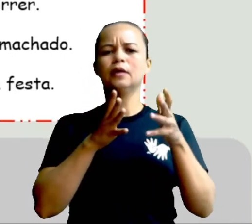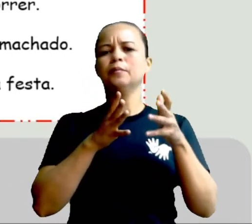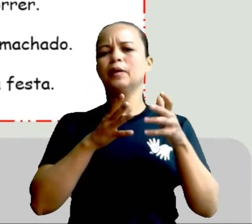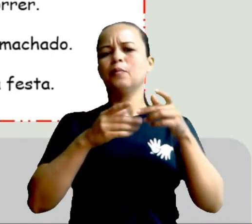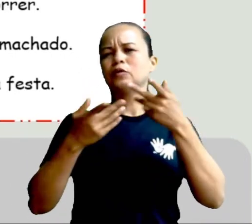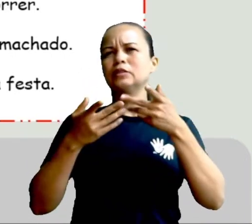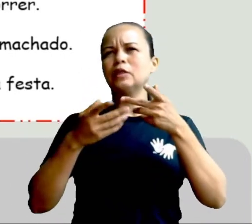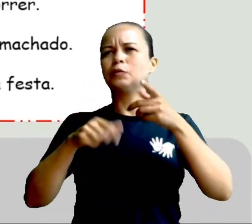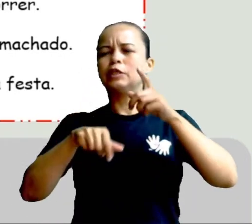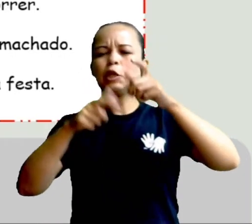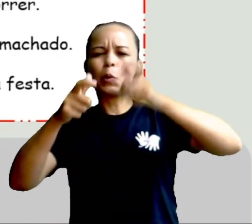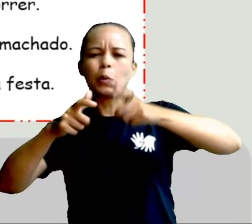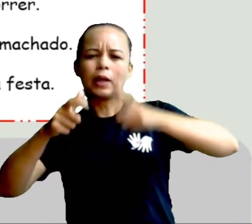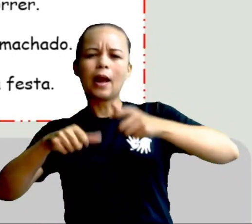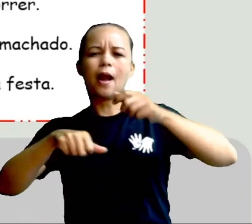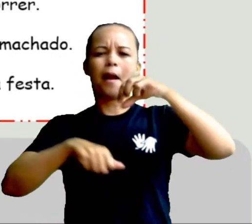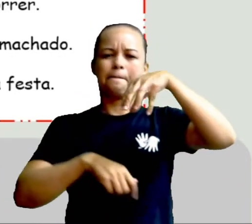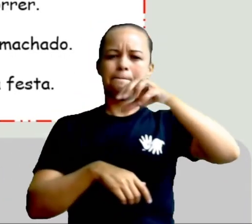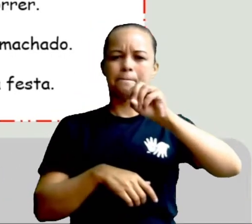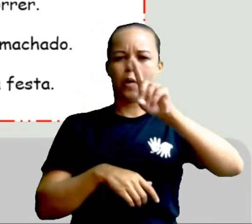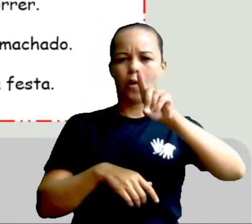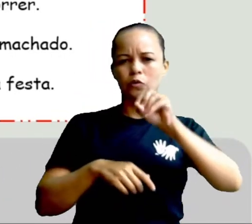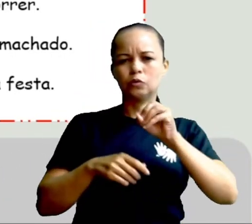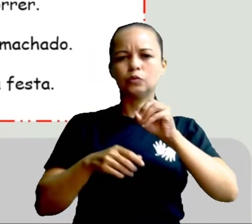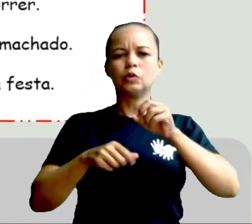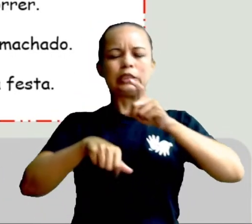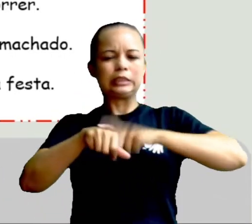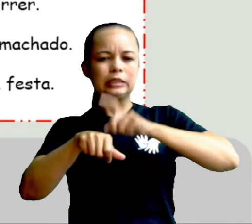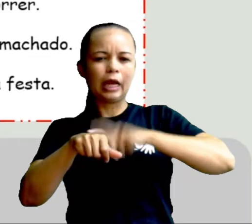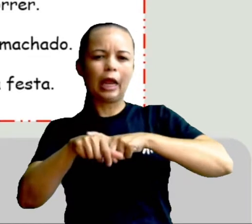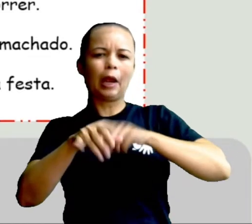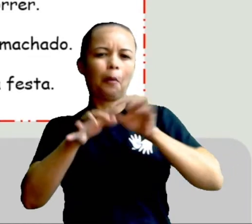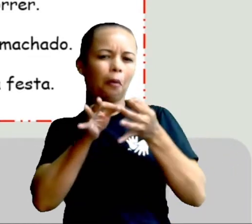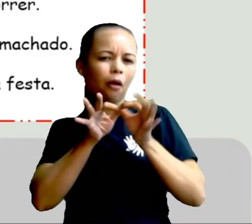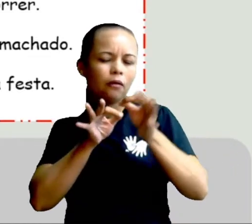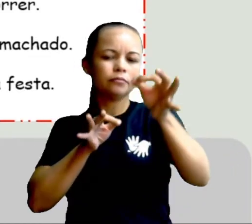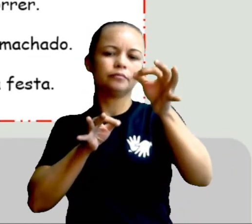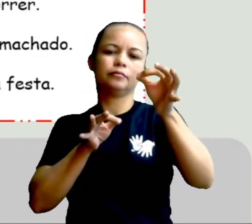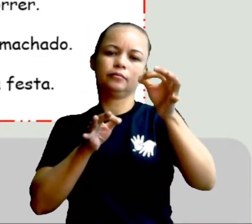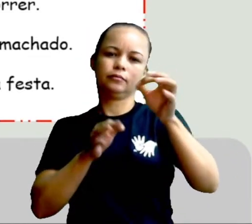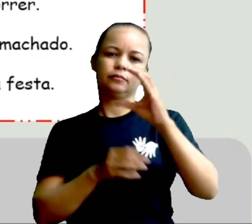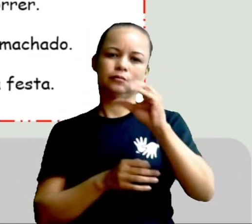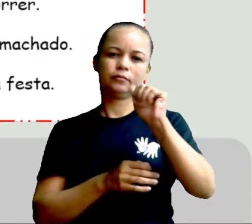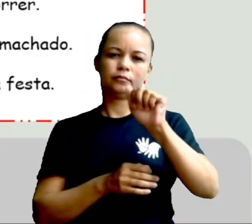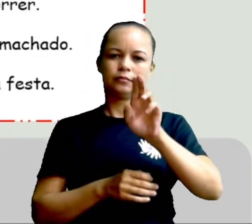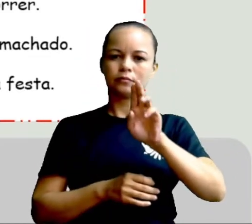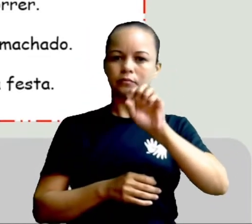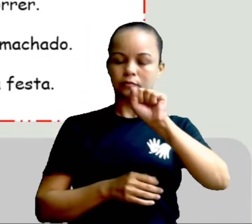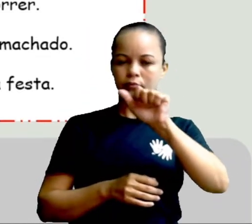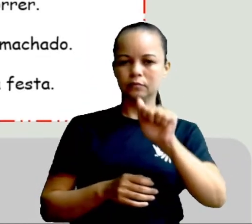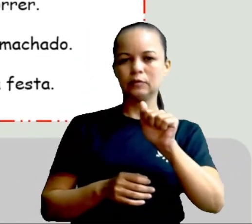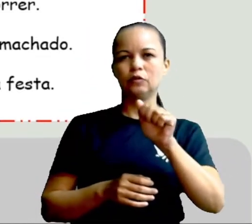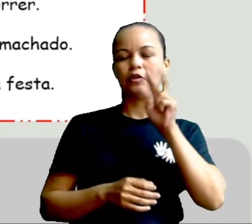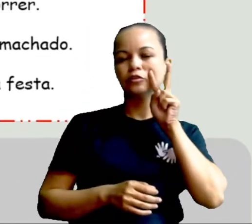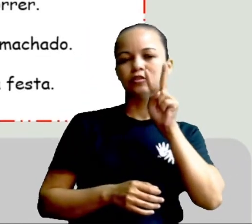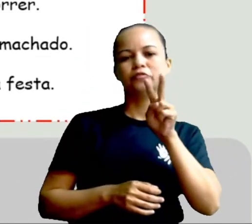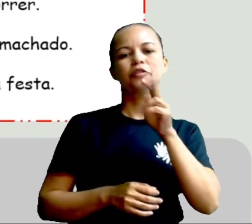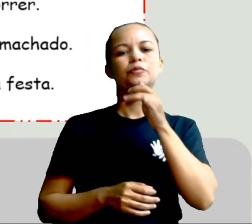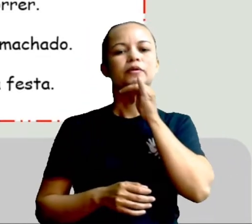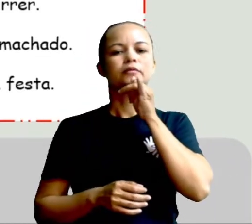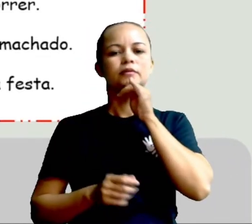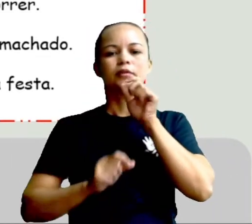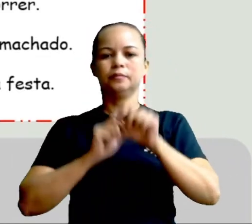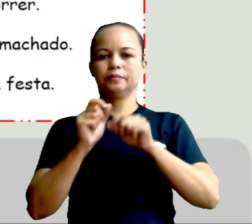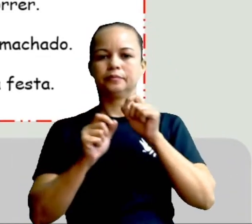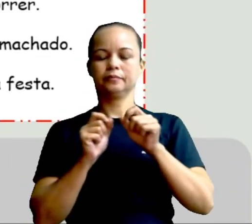lugar, de modo, de tempo, de distância, né? De causa, como a gente viu ali, aquele primeiro exemplo,